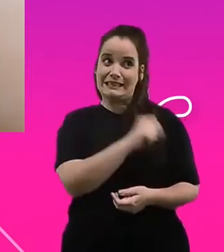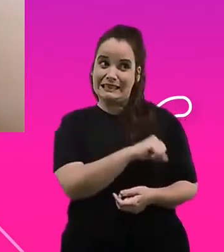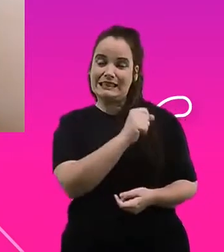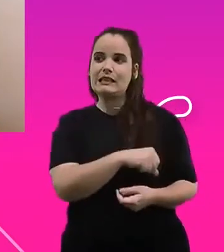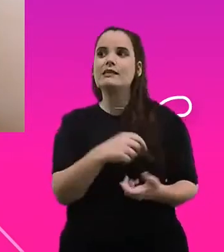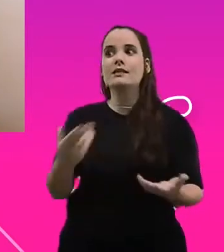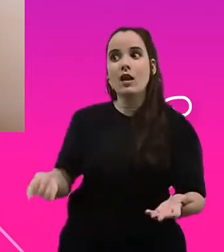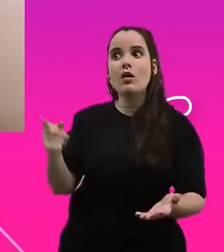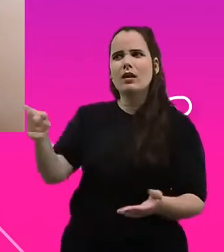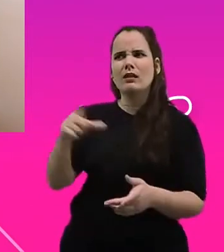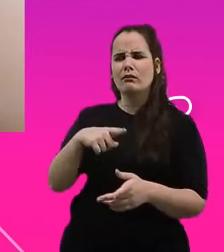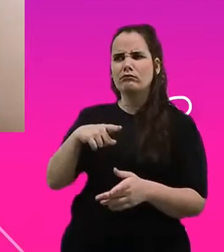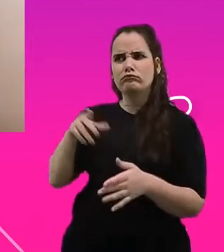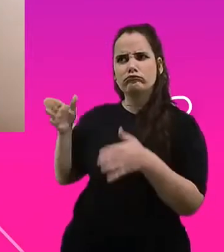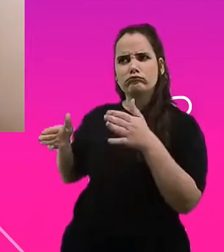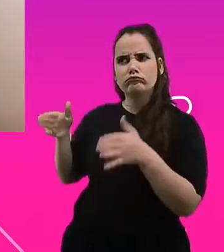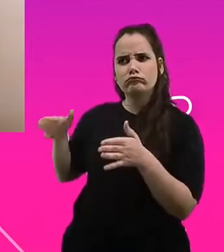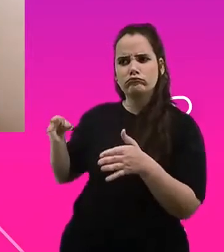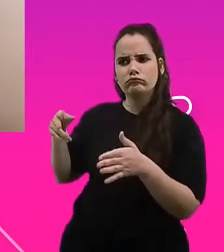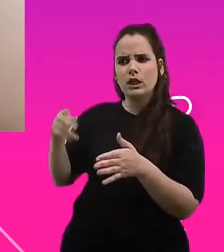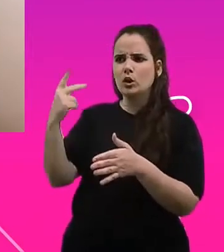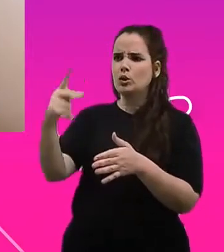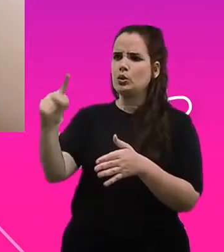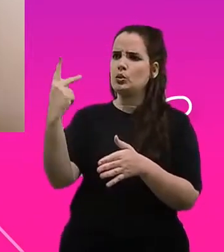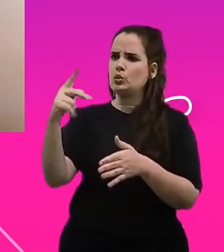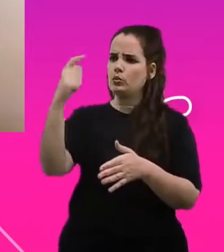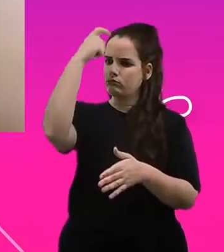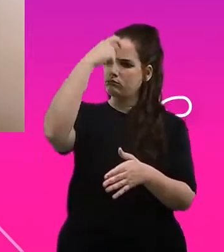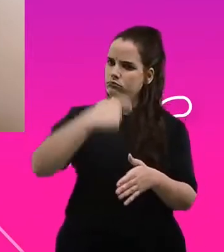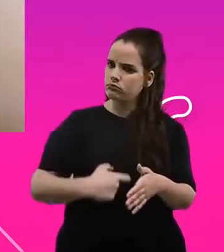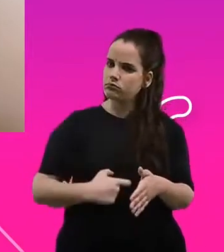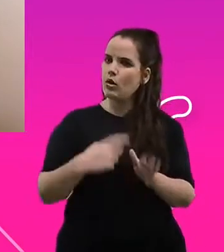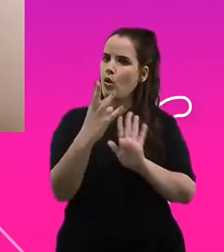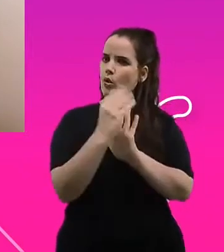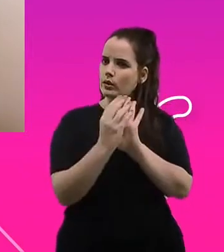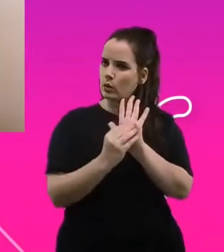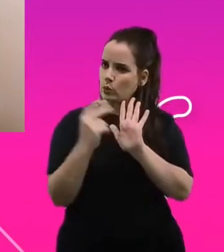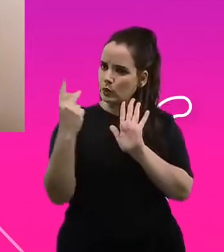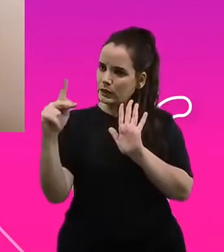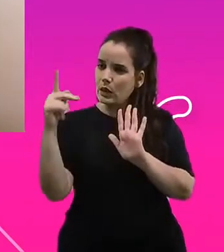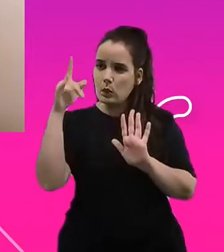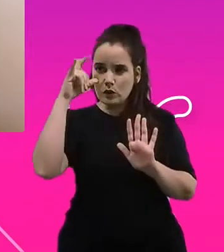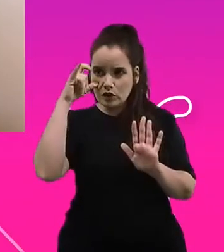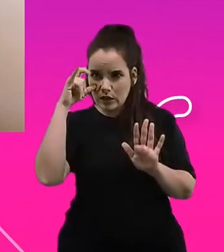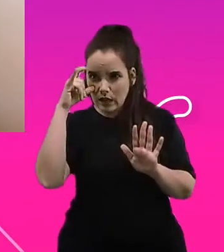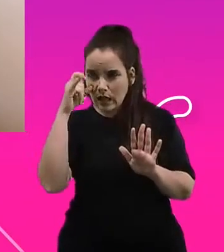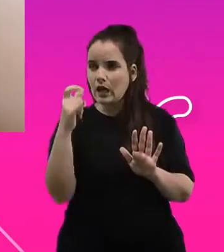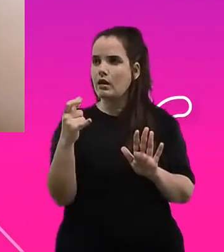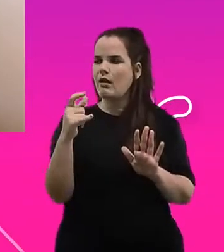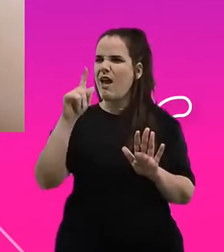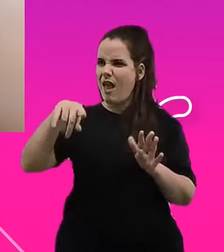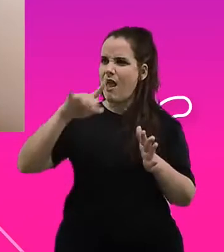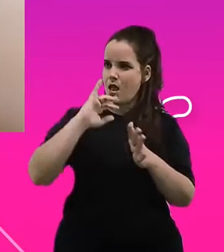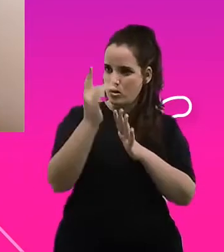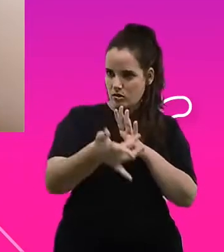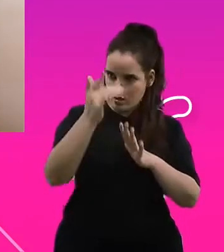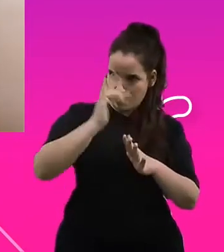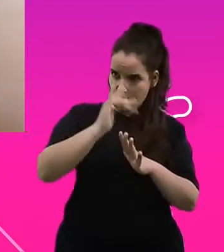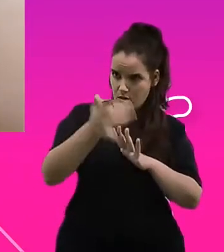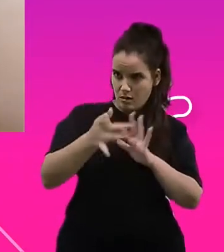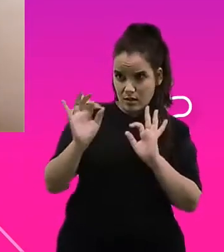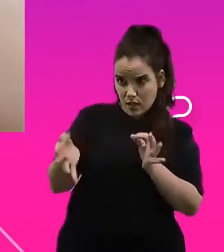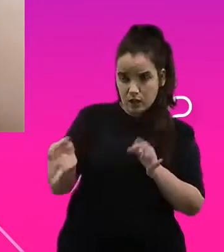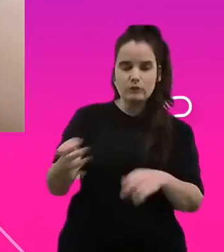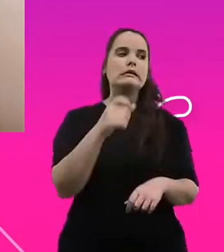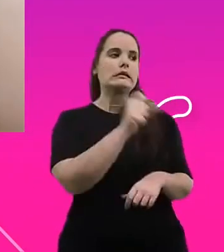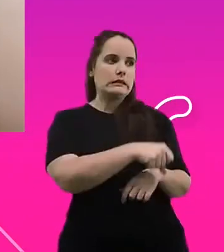anda construindo muito a sua imagem e o seu conteúdo no Instagram, nas redes sociais mesmo. E aí quando Sim. você